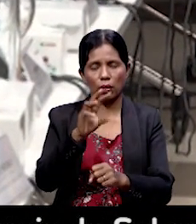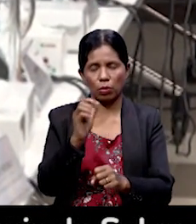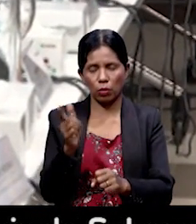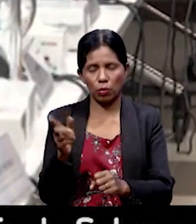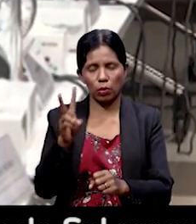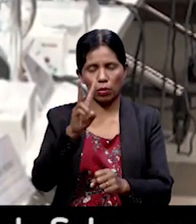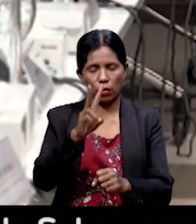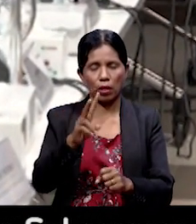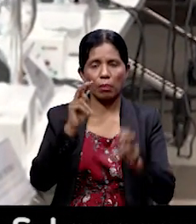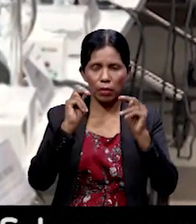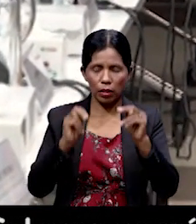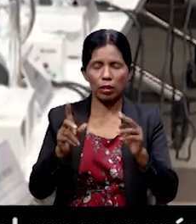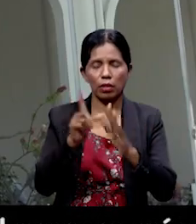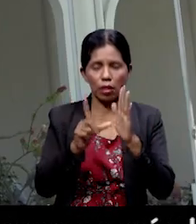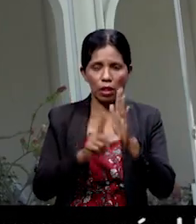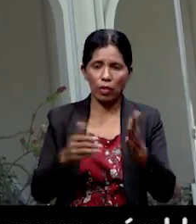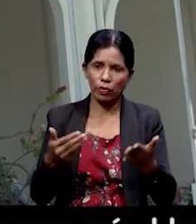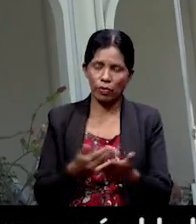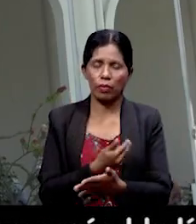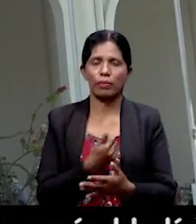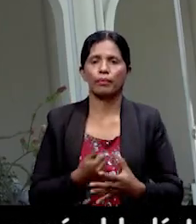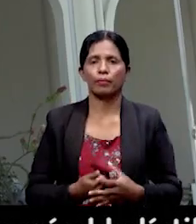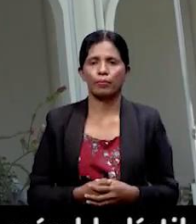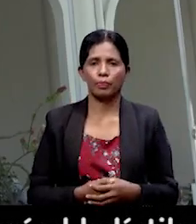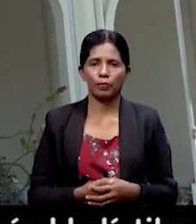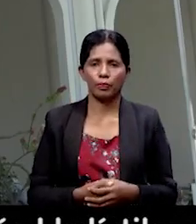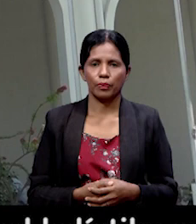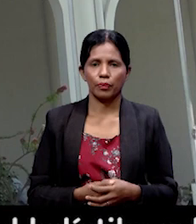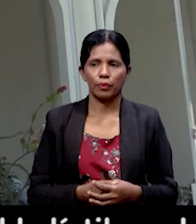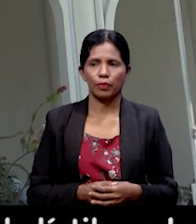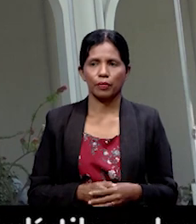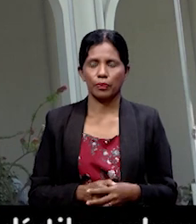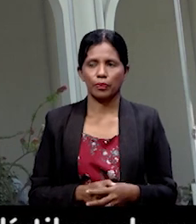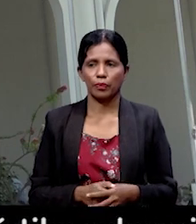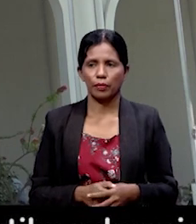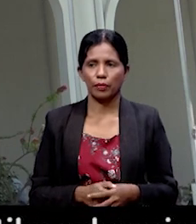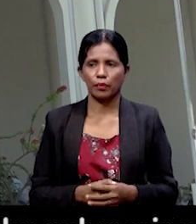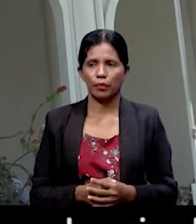rua precisa fali decreto lei fom. Leopoldina de Carvalho, Elio Gaio, ZMN.